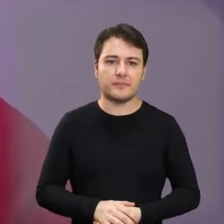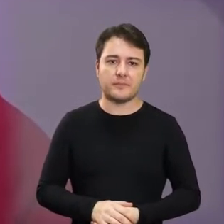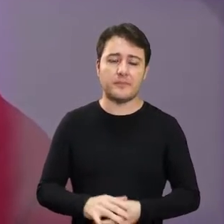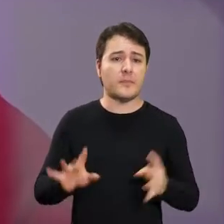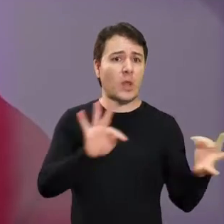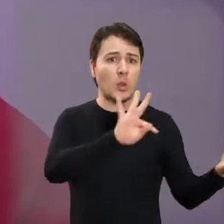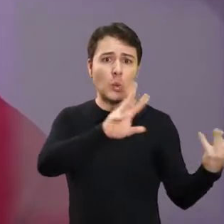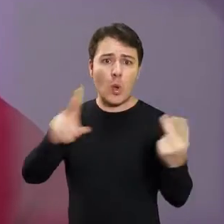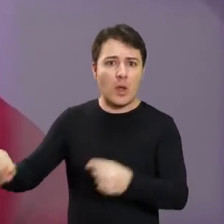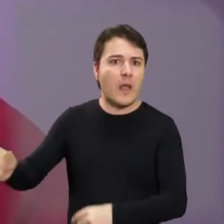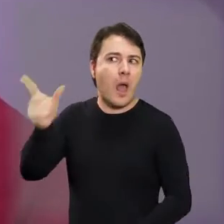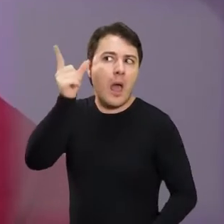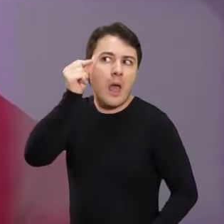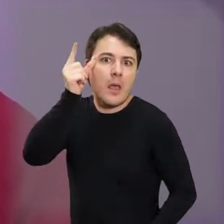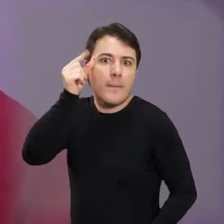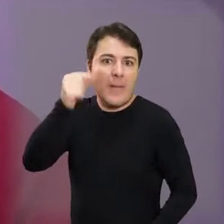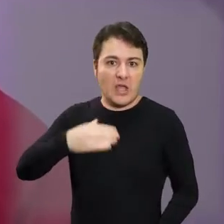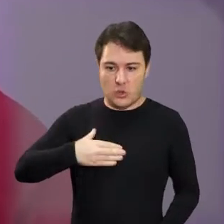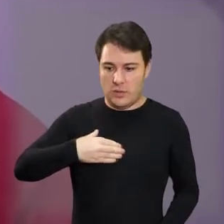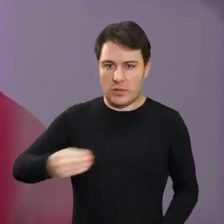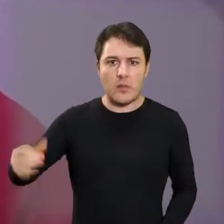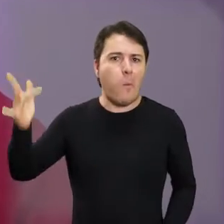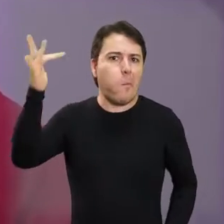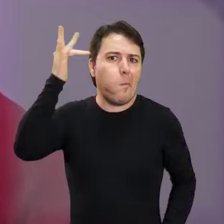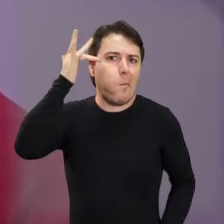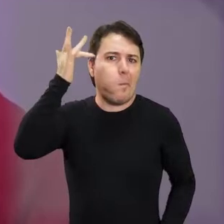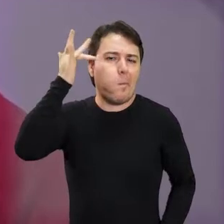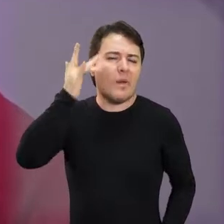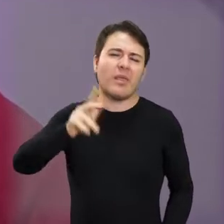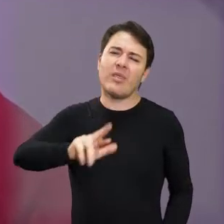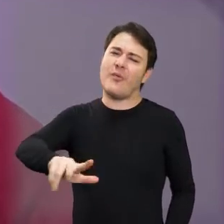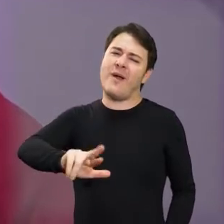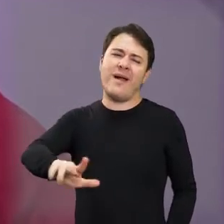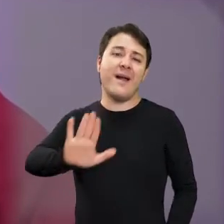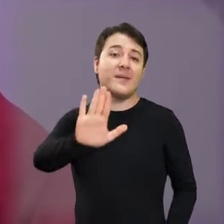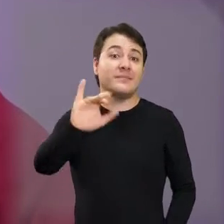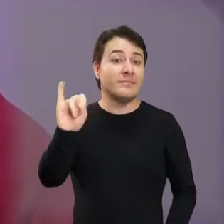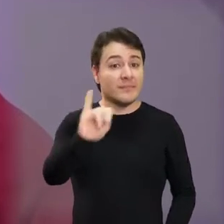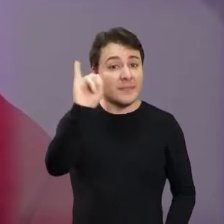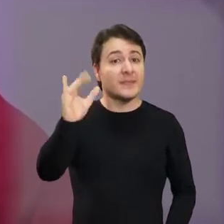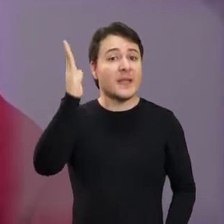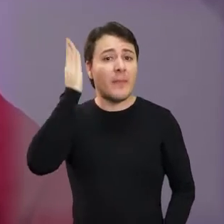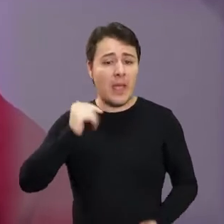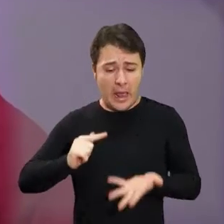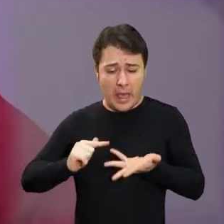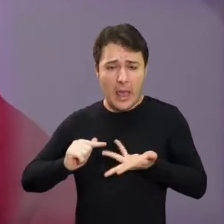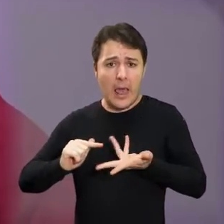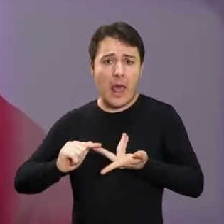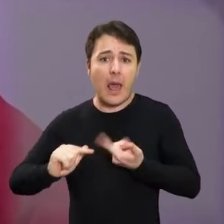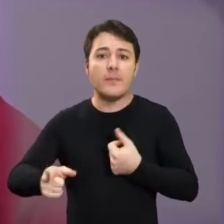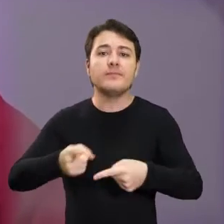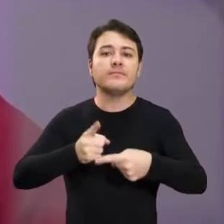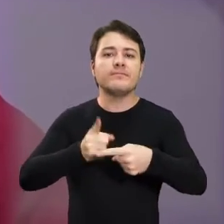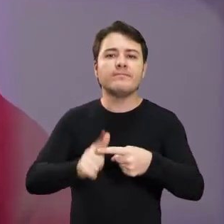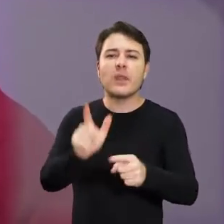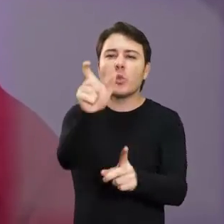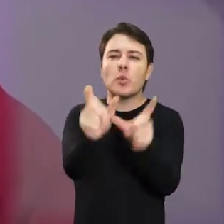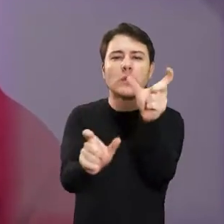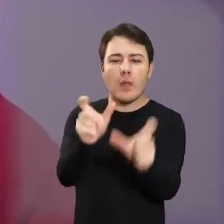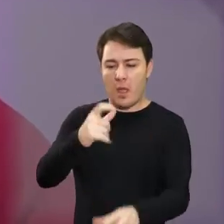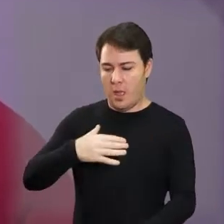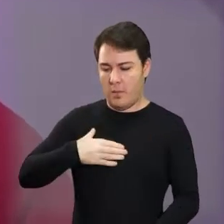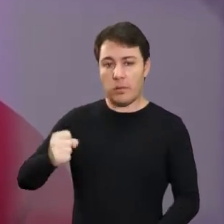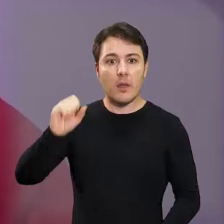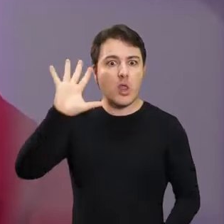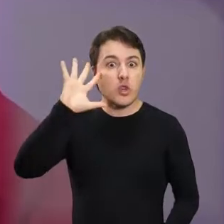ser todo mundo especialista no assunto, mas é importante quem sofre com isso e também quem não sofre saber as circunstâncias